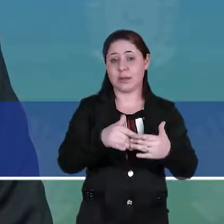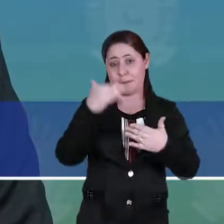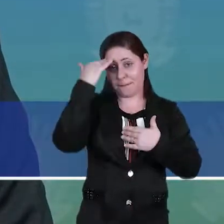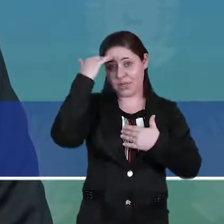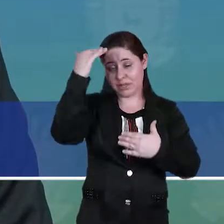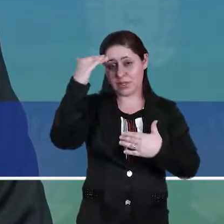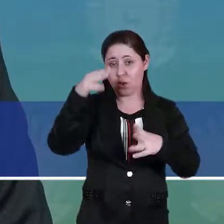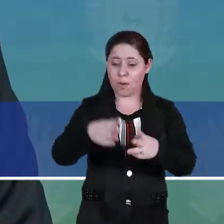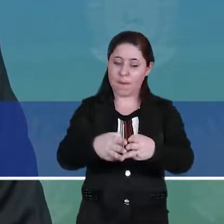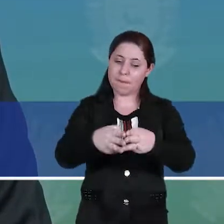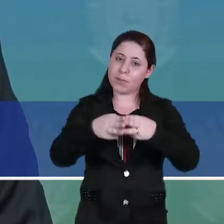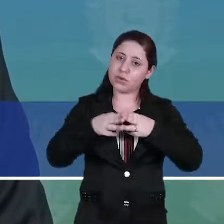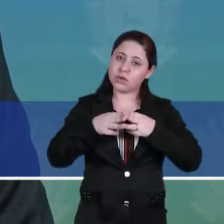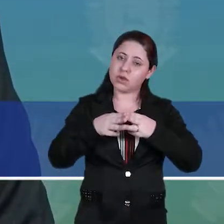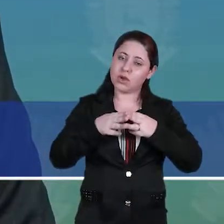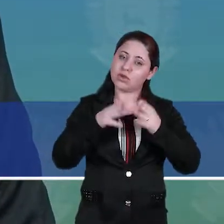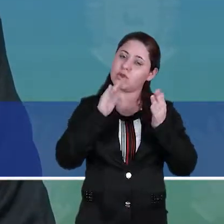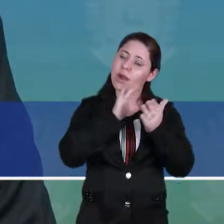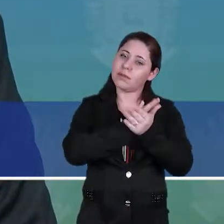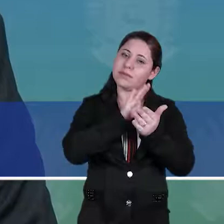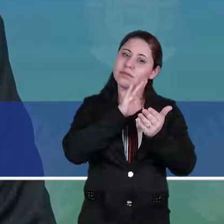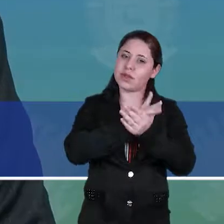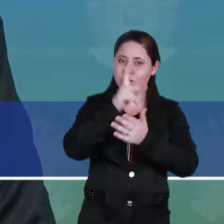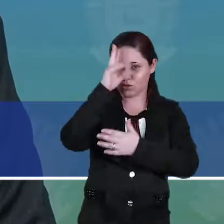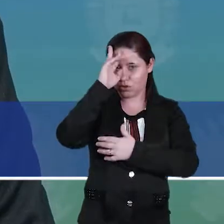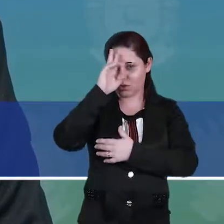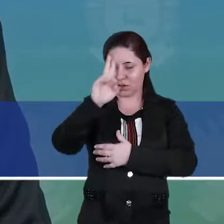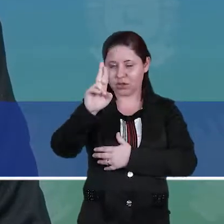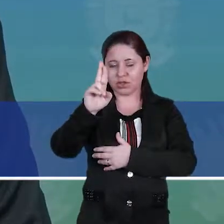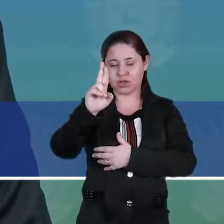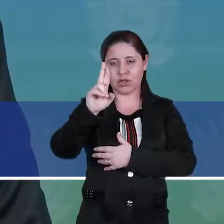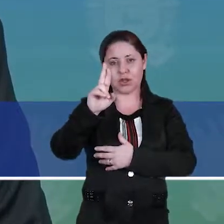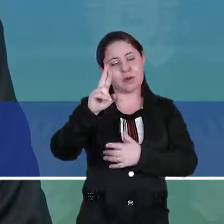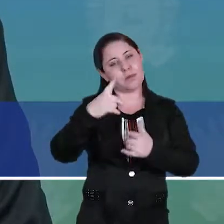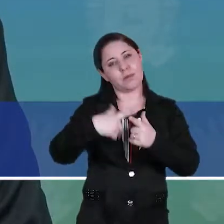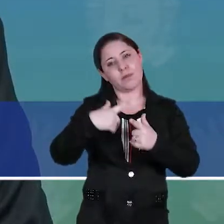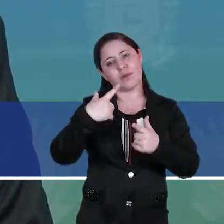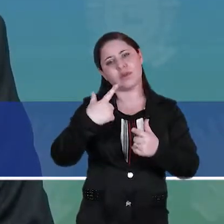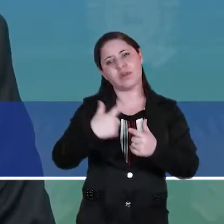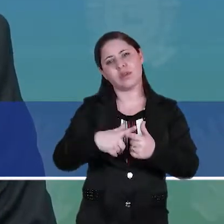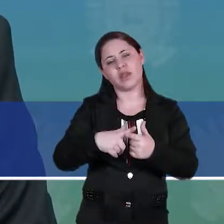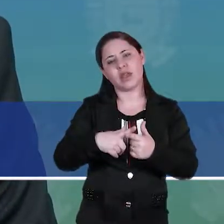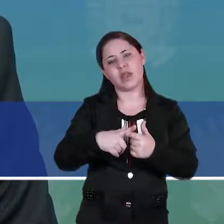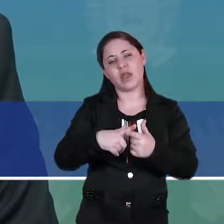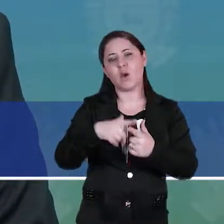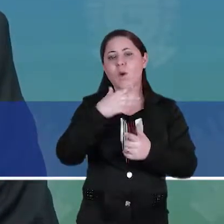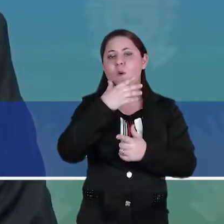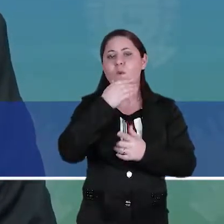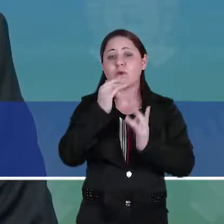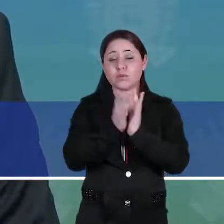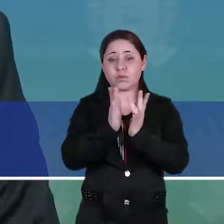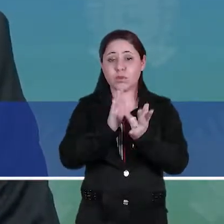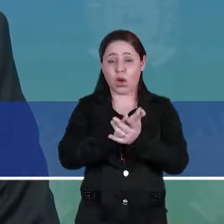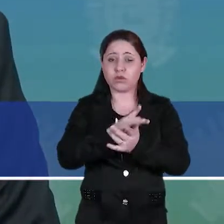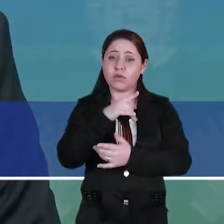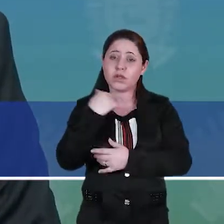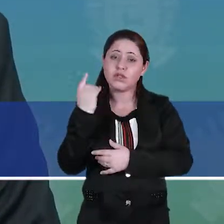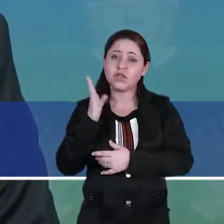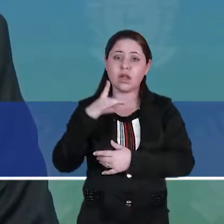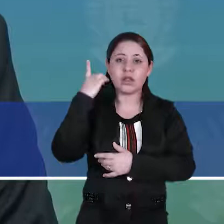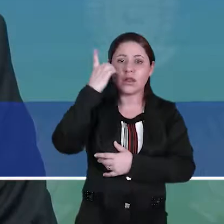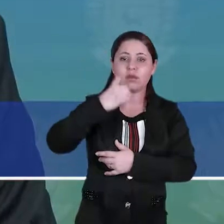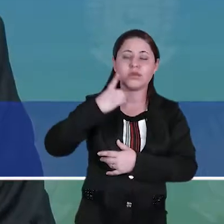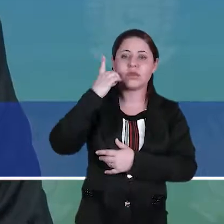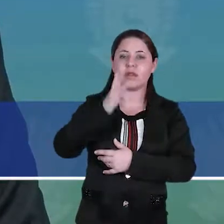eu apresentei aqui uma moção de aplauso à diretora-presidente, dona Adílis do Amaral Torres, porque o esposo dela, o